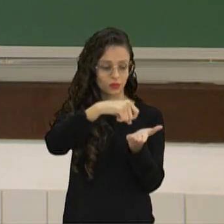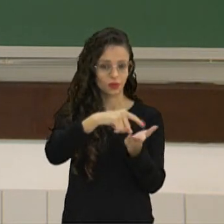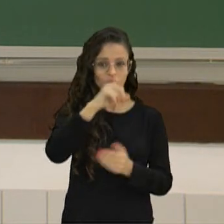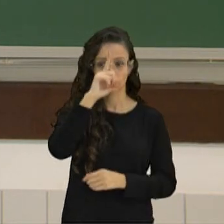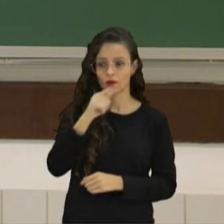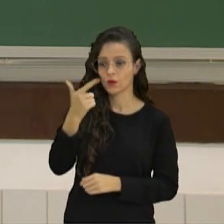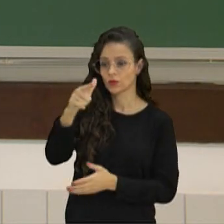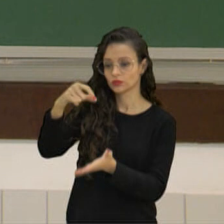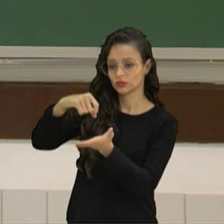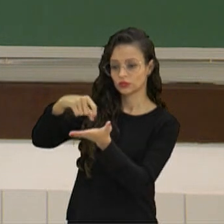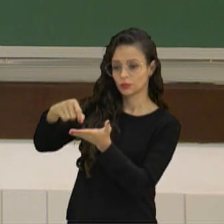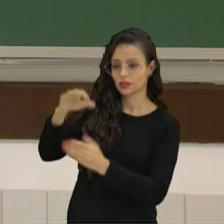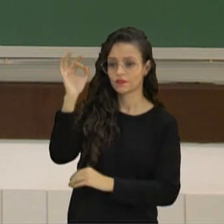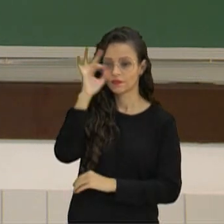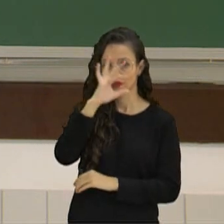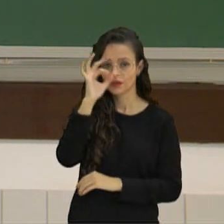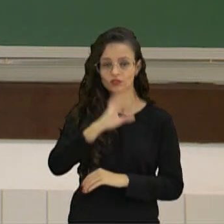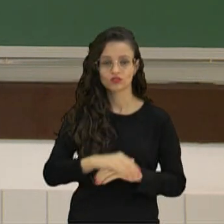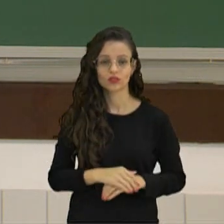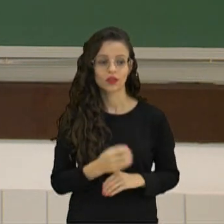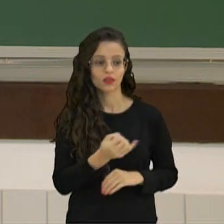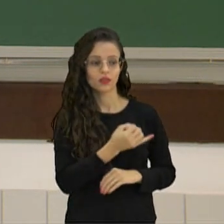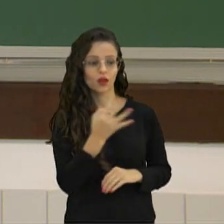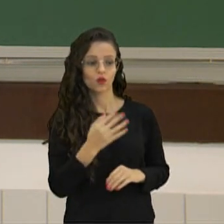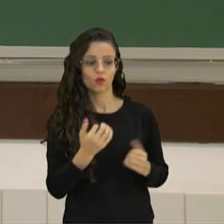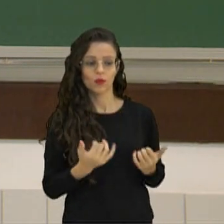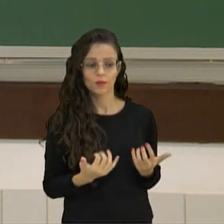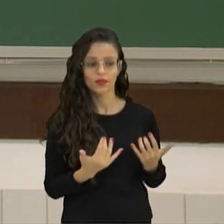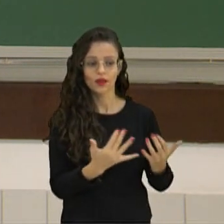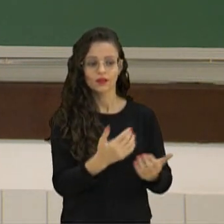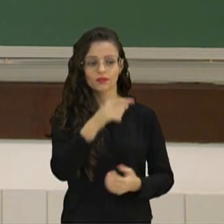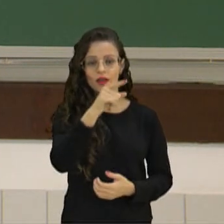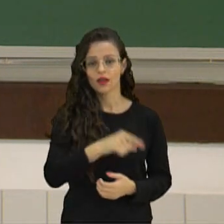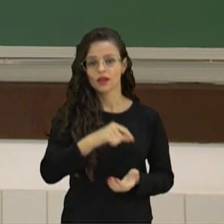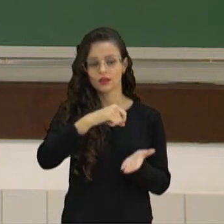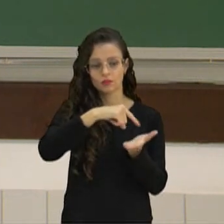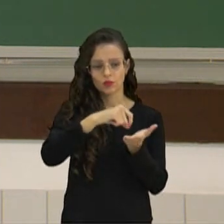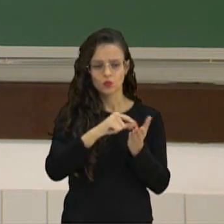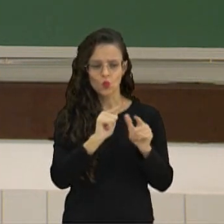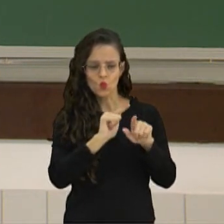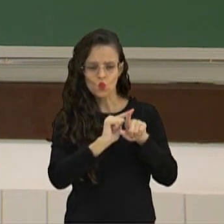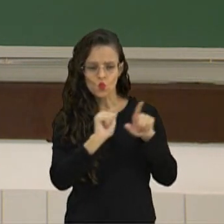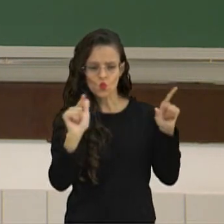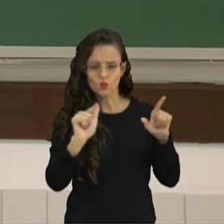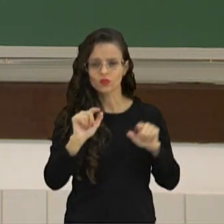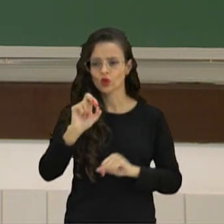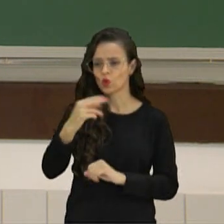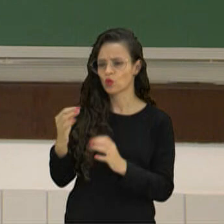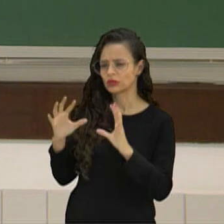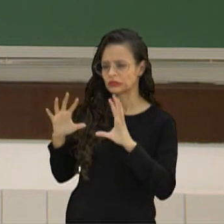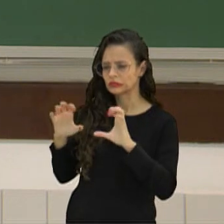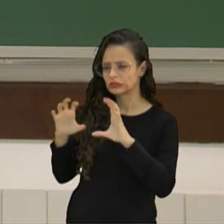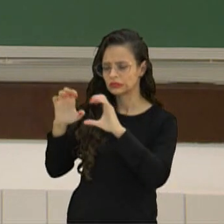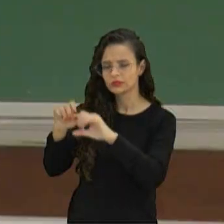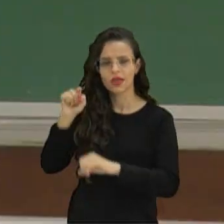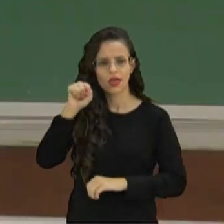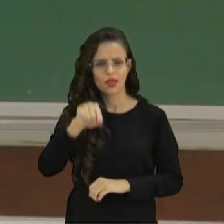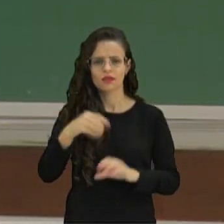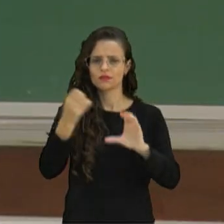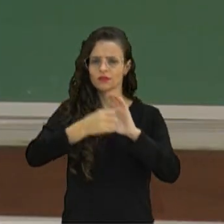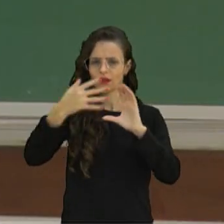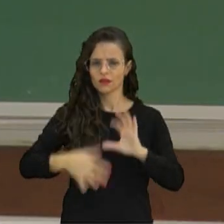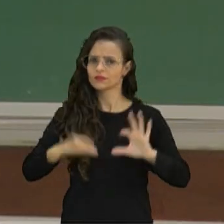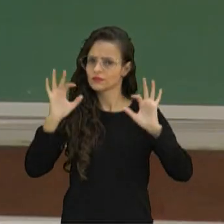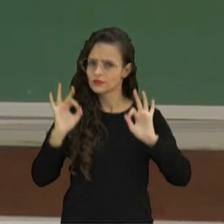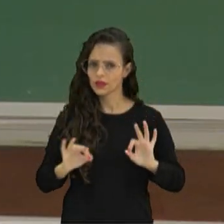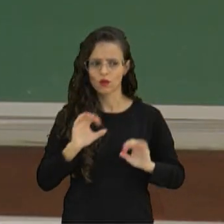amarela, em outras a semente era verde. Em algumas plantas a semente era lisa ou então era rugosa. Essas eram características bem